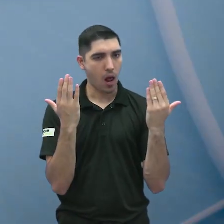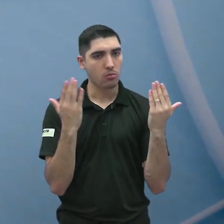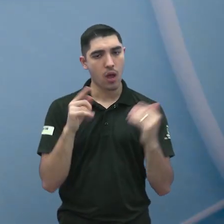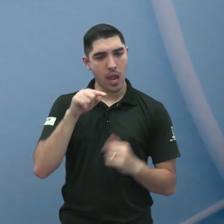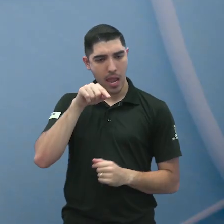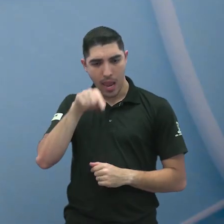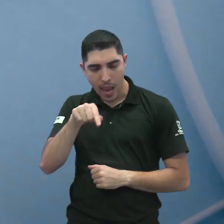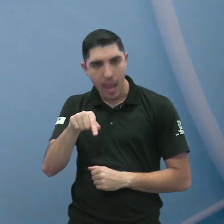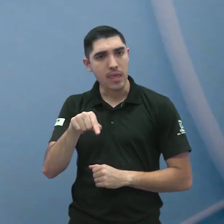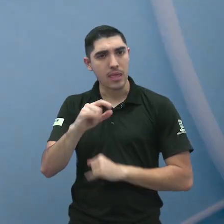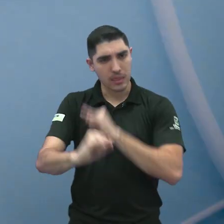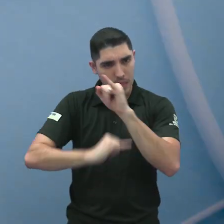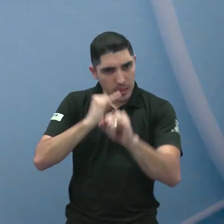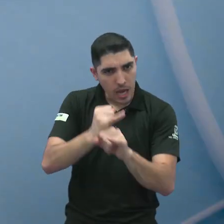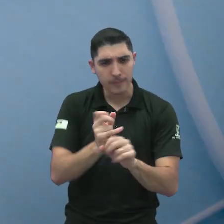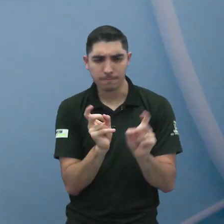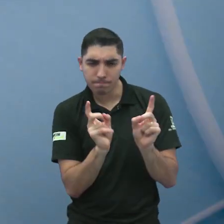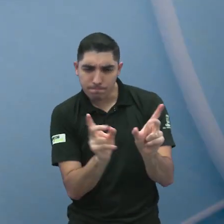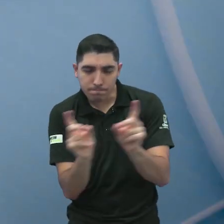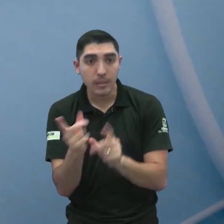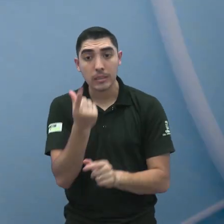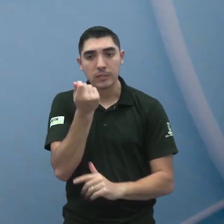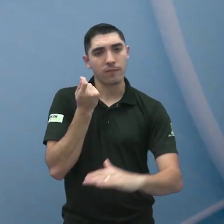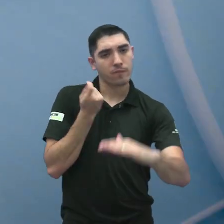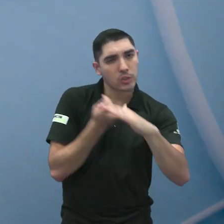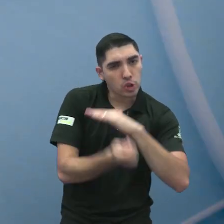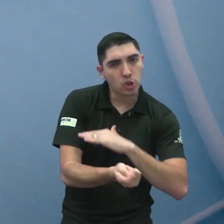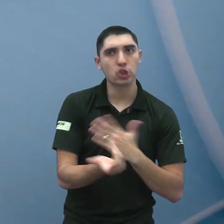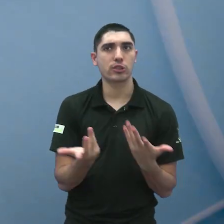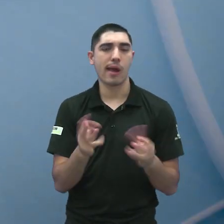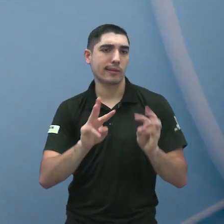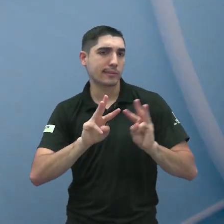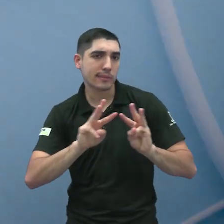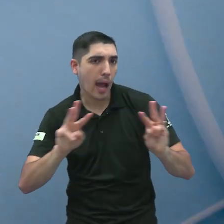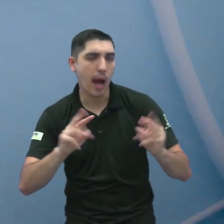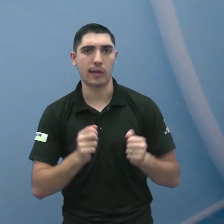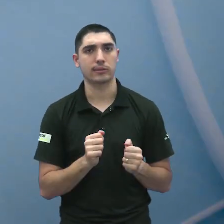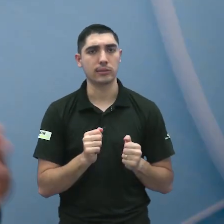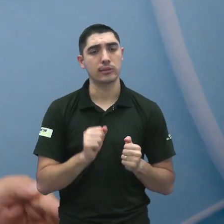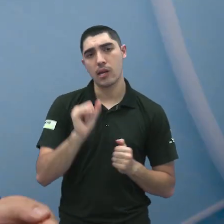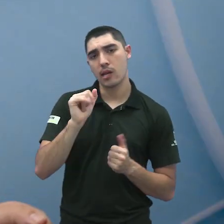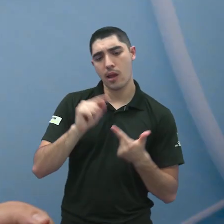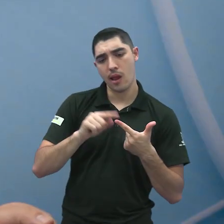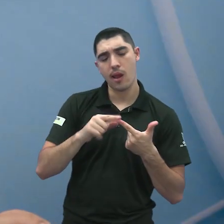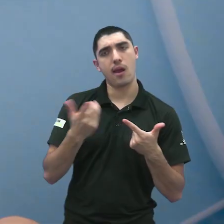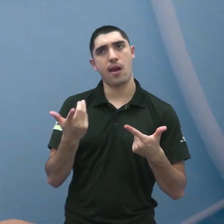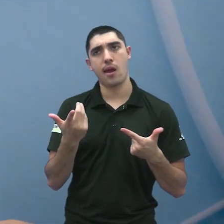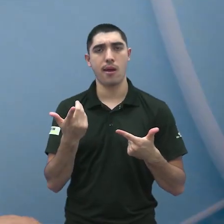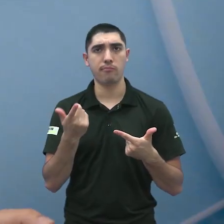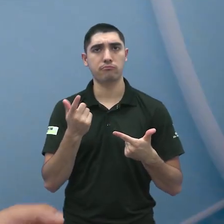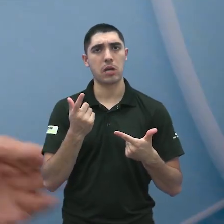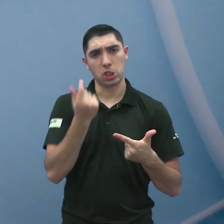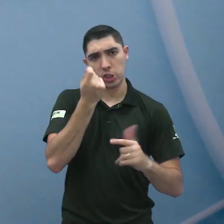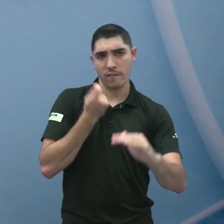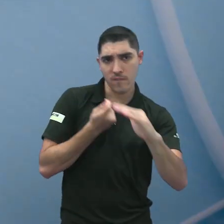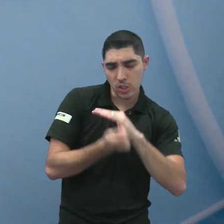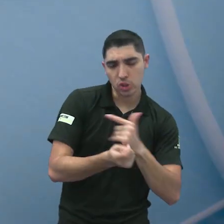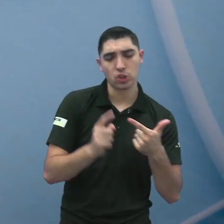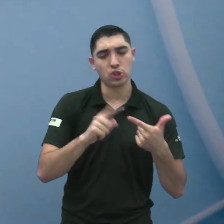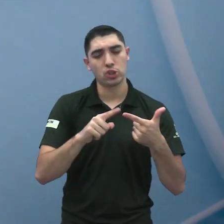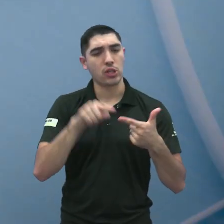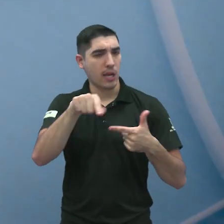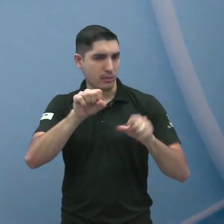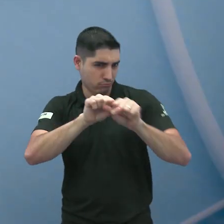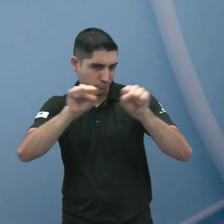nesses espaços, né, investir em seu próprio site, né? As pessoas têm que investir no próprio site ou usar